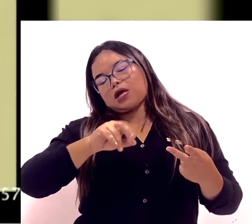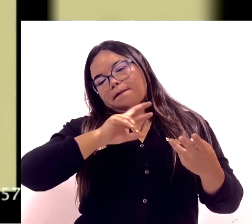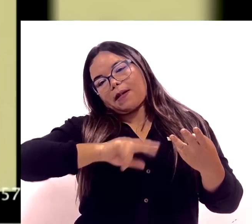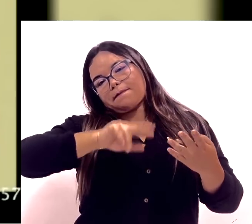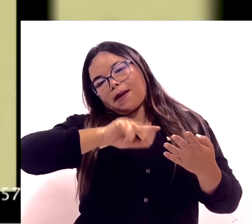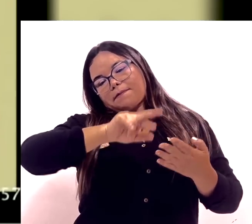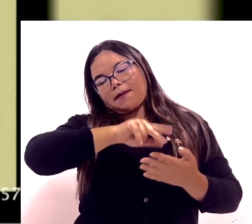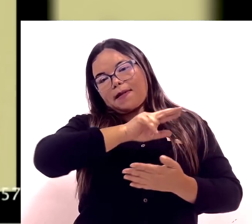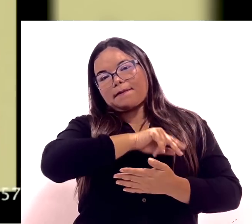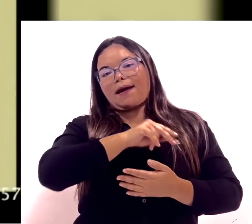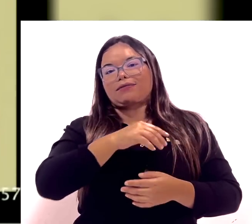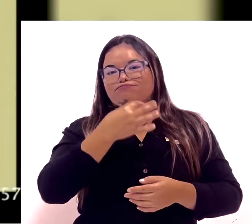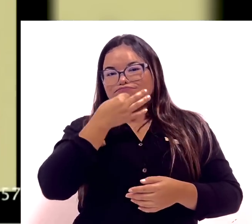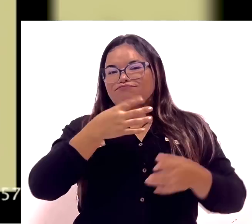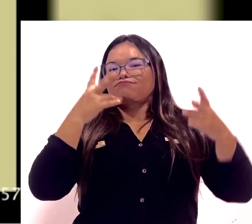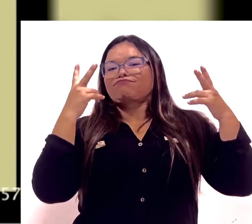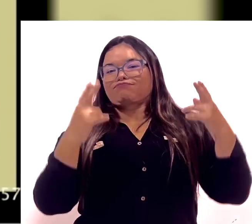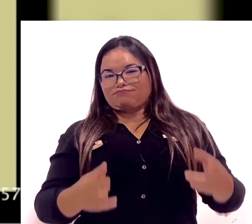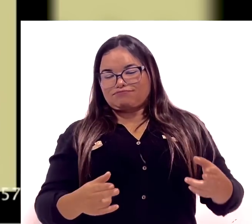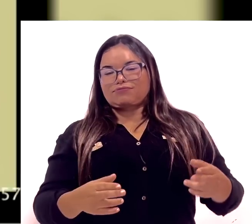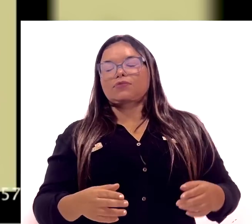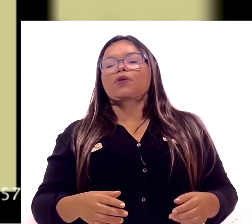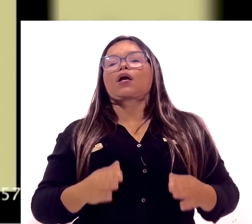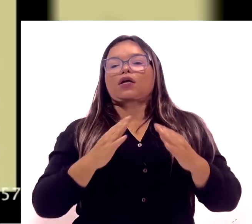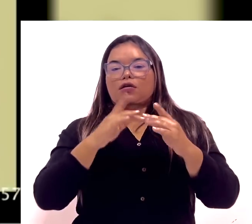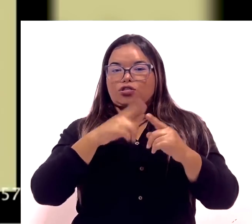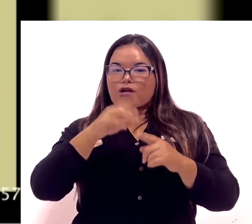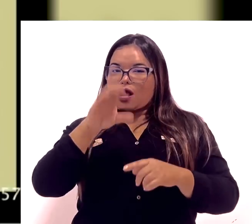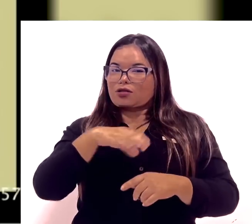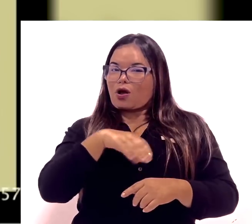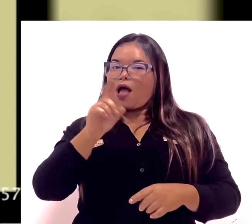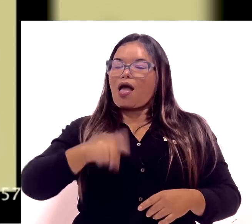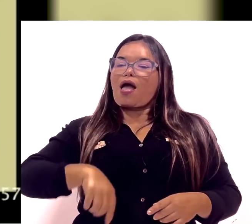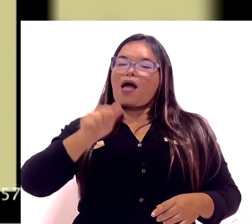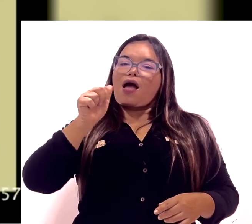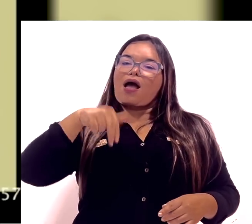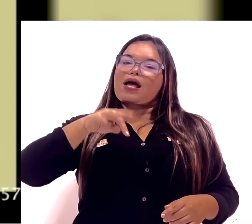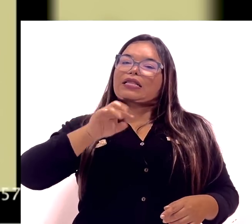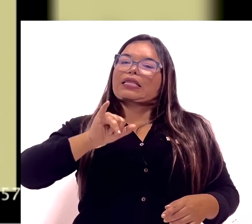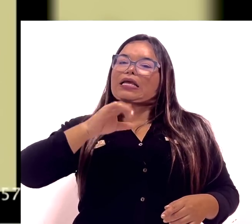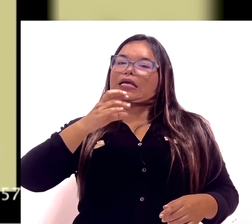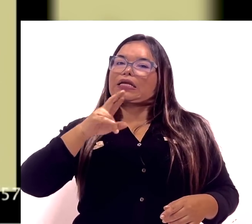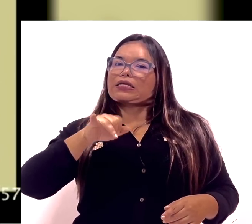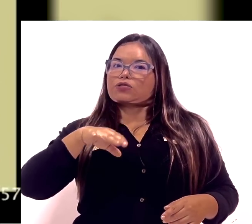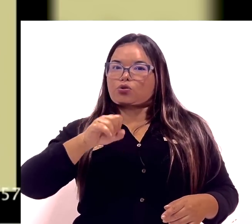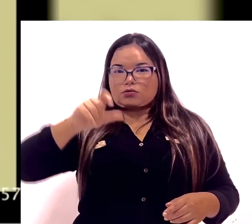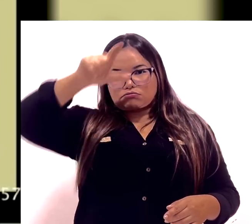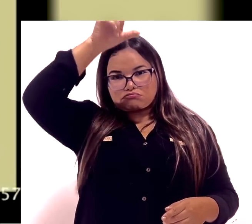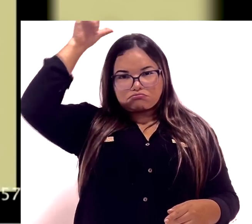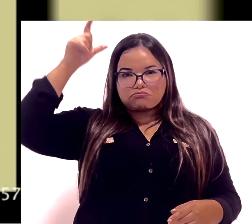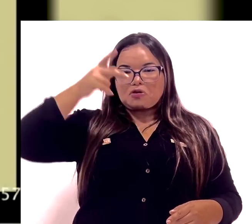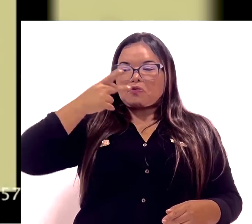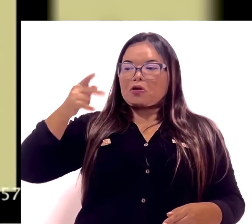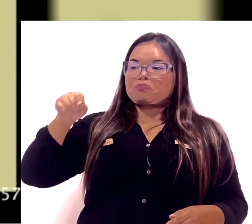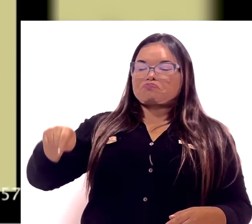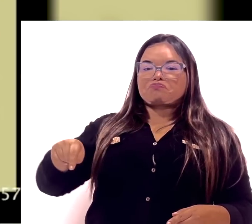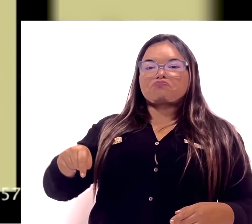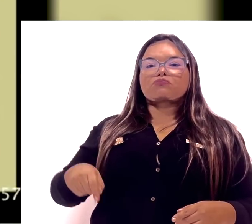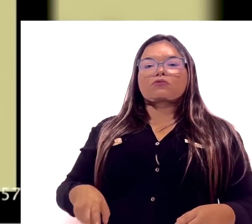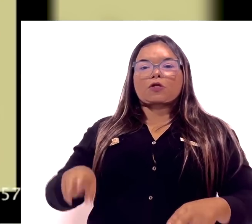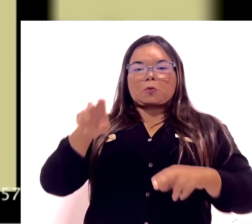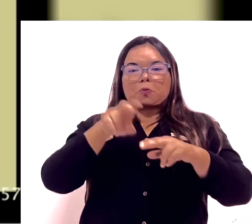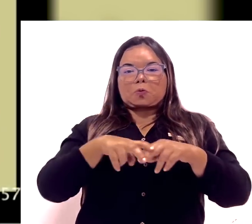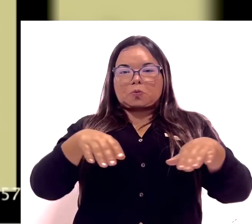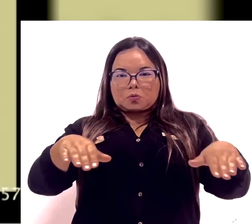anticristo. Vamos ver o que disse Lutero. Eu sei que o Papa é o anticristo e o seu assento é o do próprio Satanás. O papado